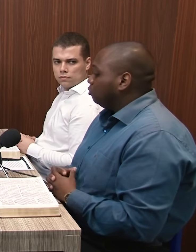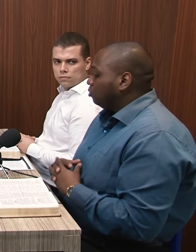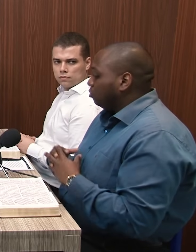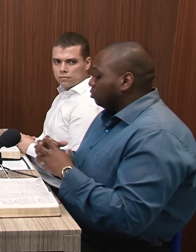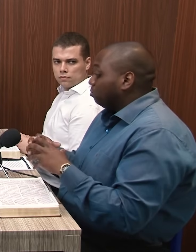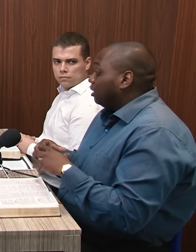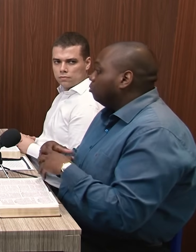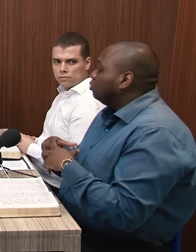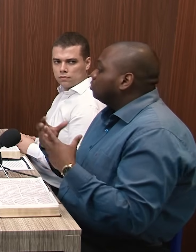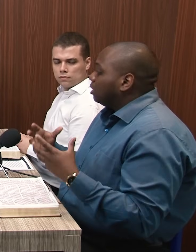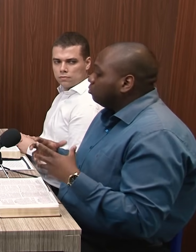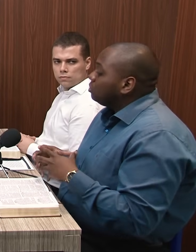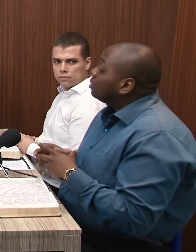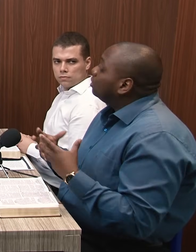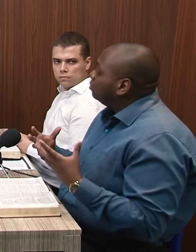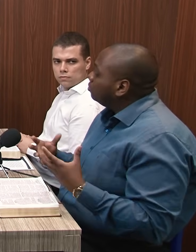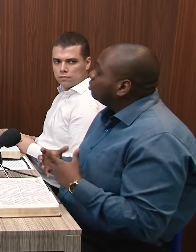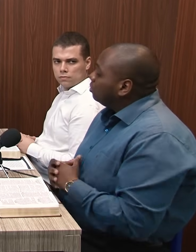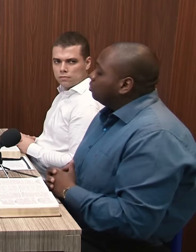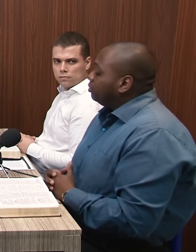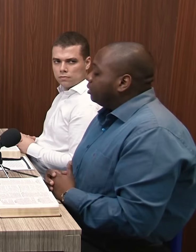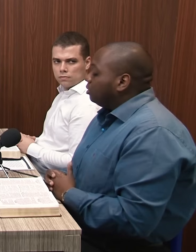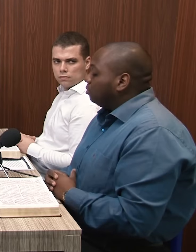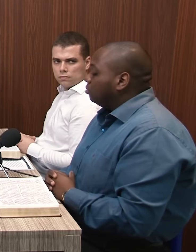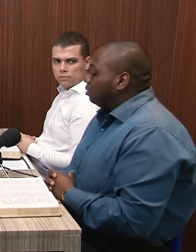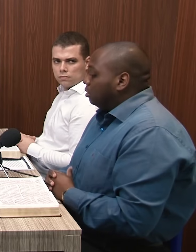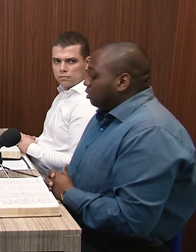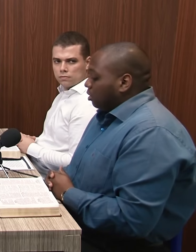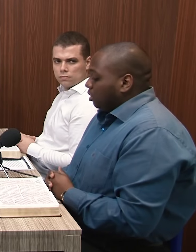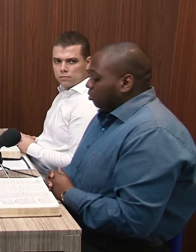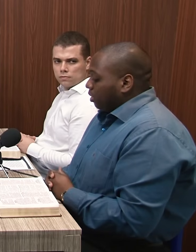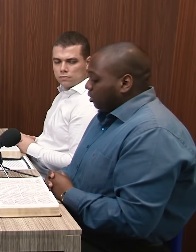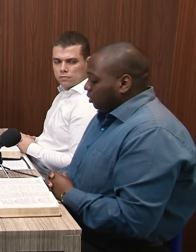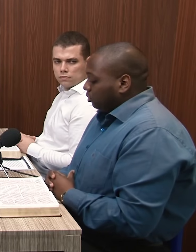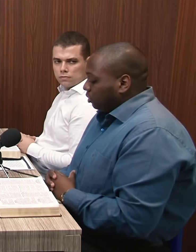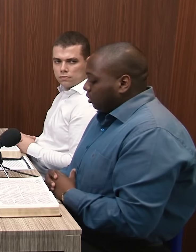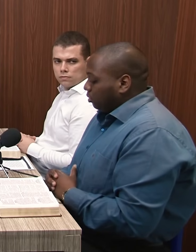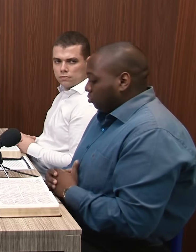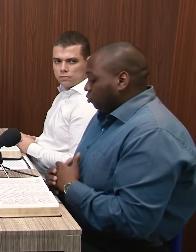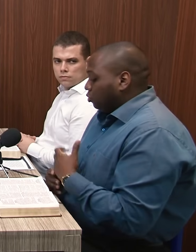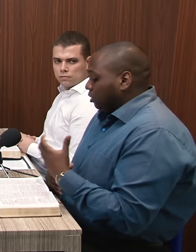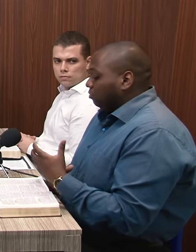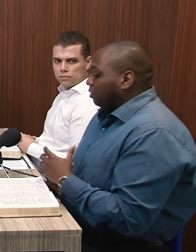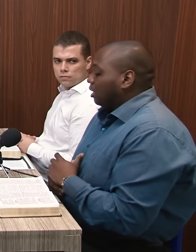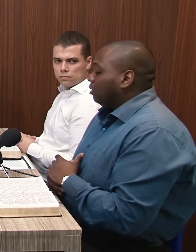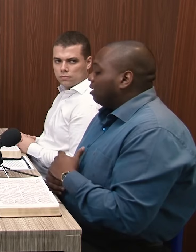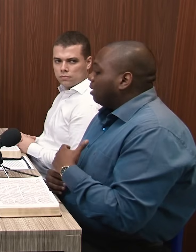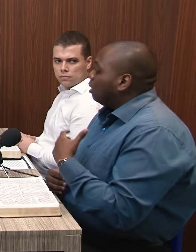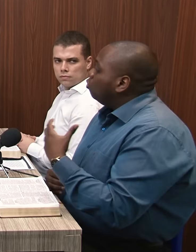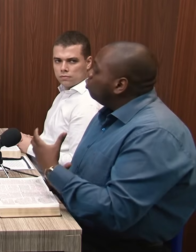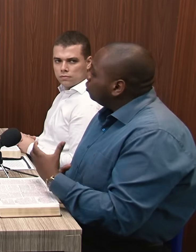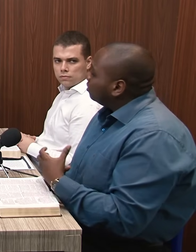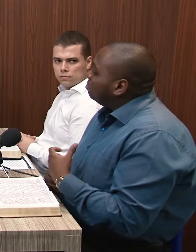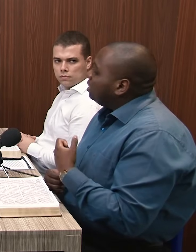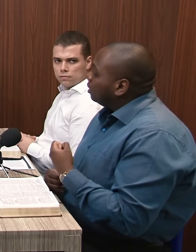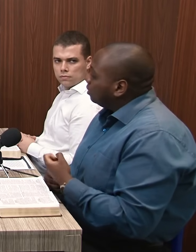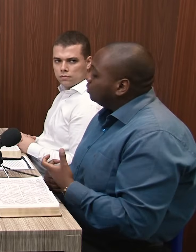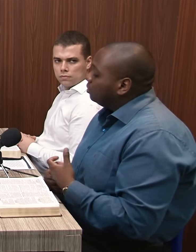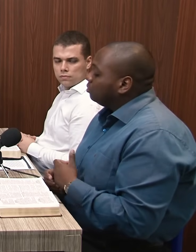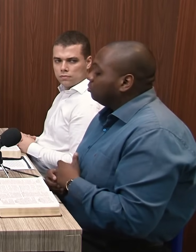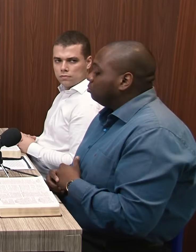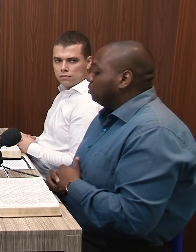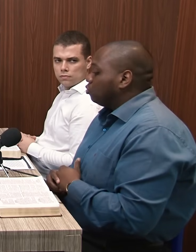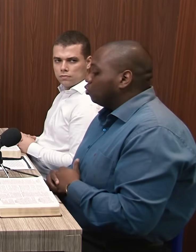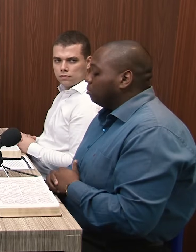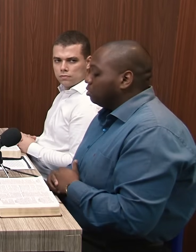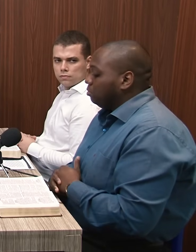pregada e para muitos era um escândalo, né, aquilo. Era uma igreja cujo significado era amargura, mirra,